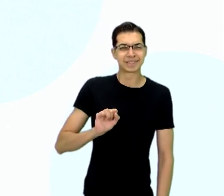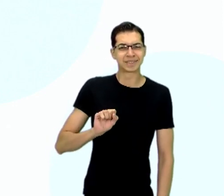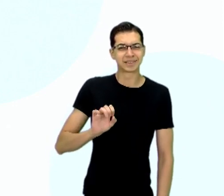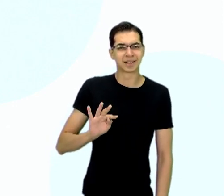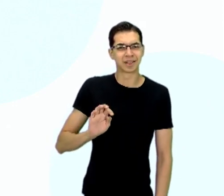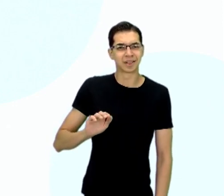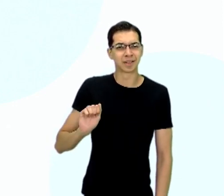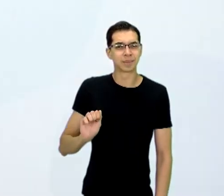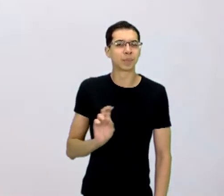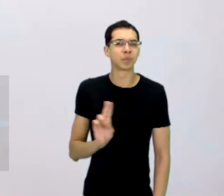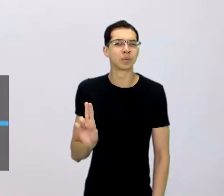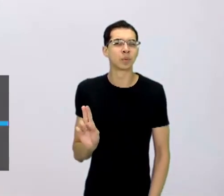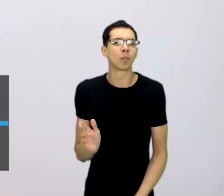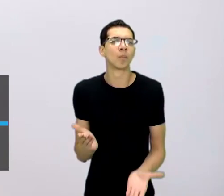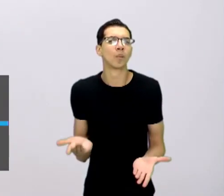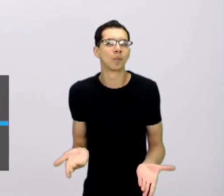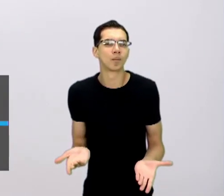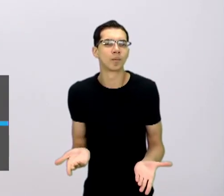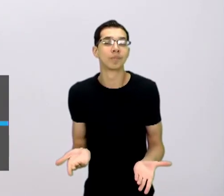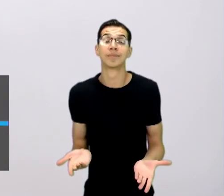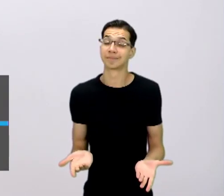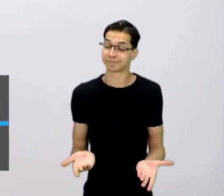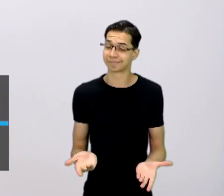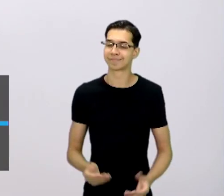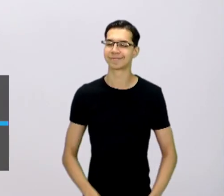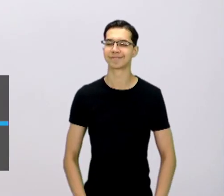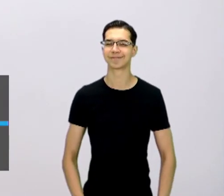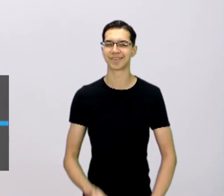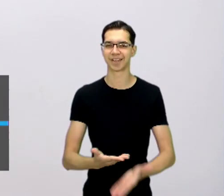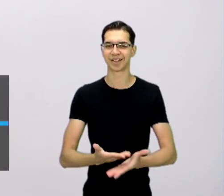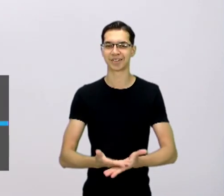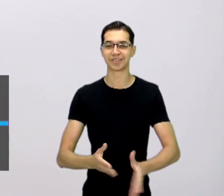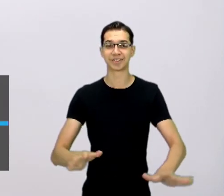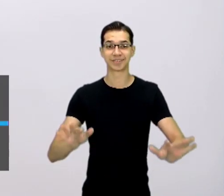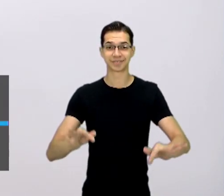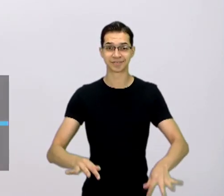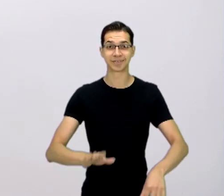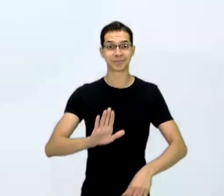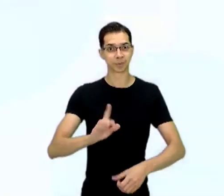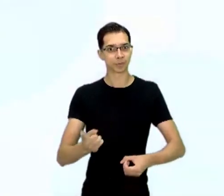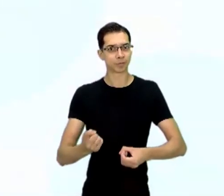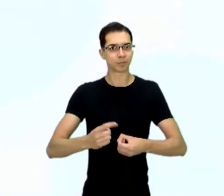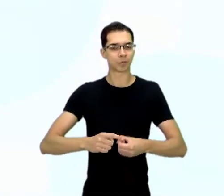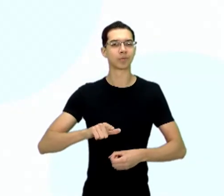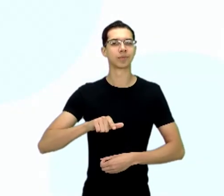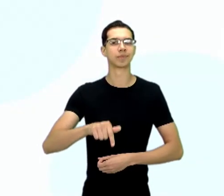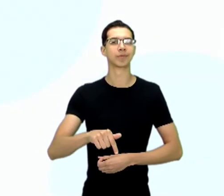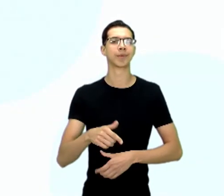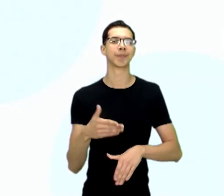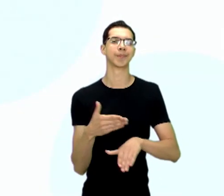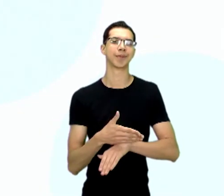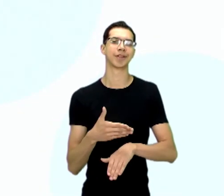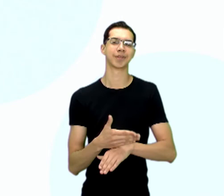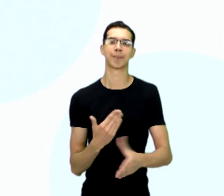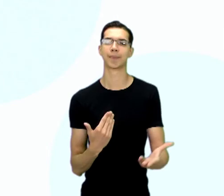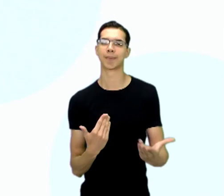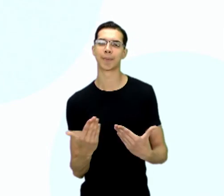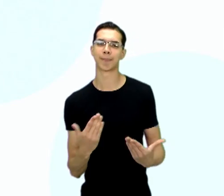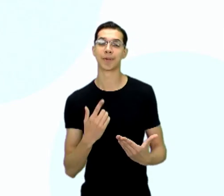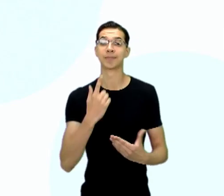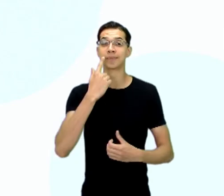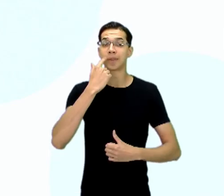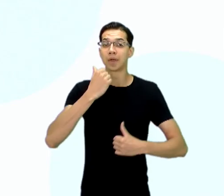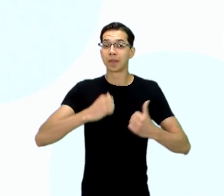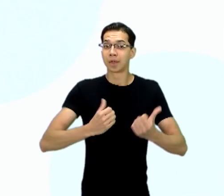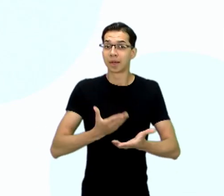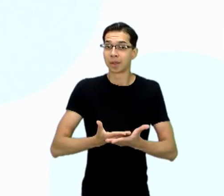só. Estou encerrando por aqui a nossa aula, mas a gente volta no nosso momento da interação. Avaliem a nossa aula, que é